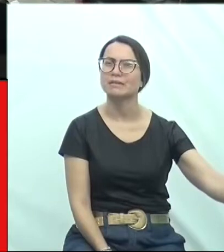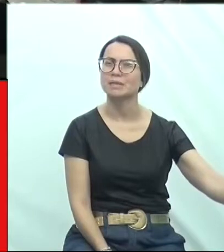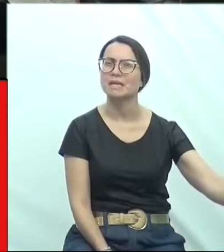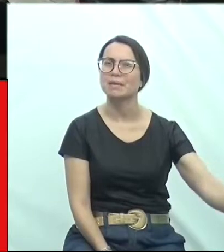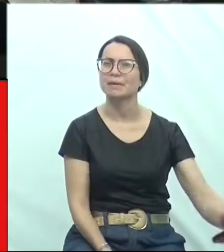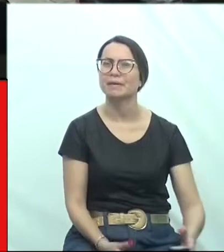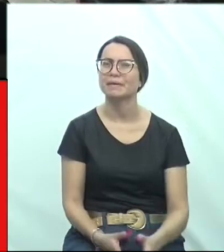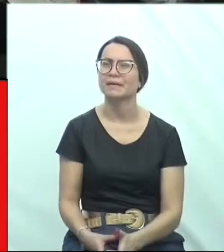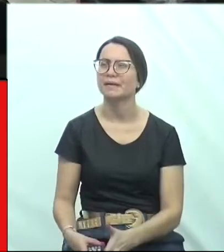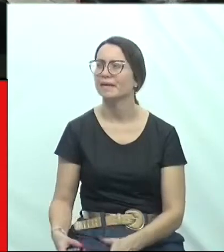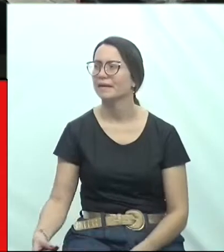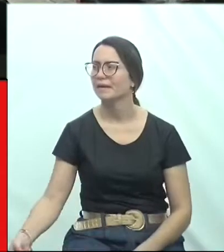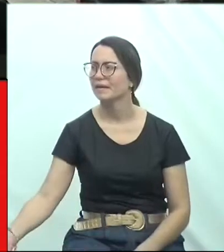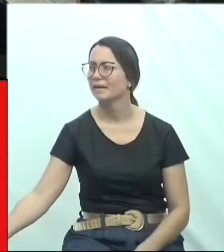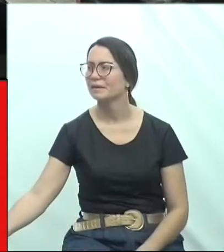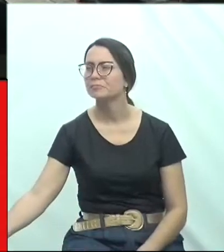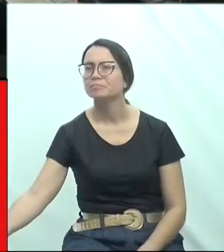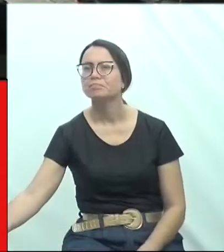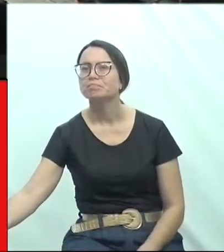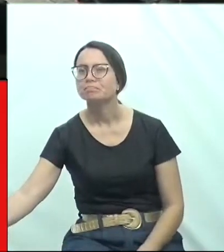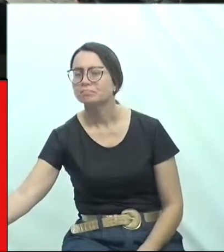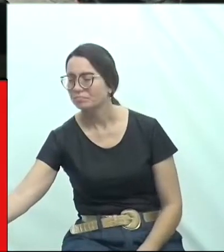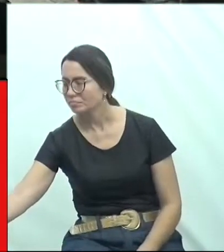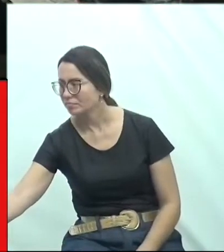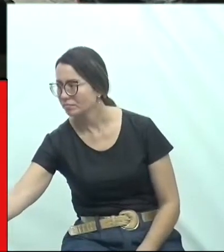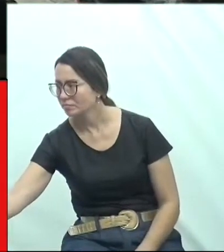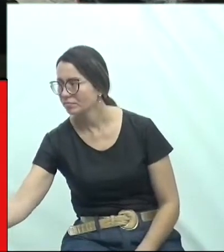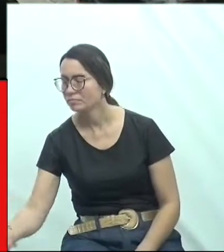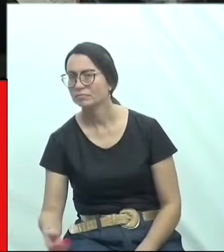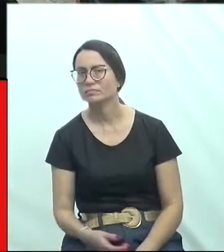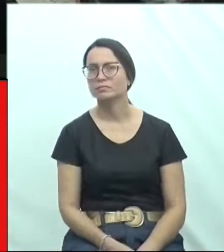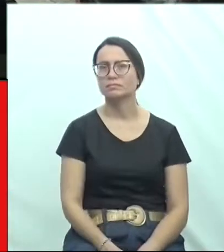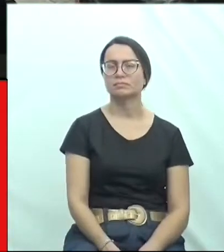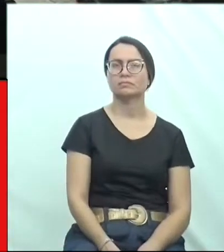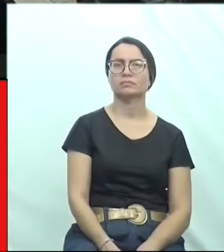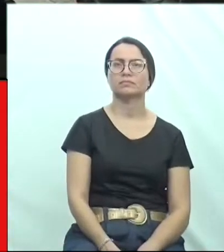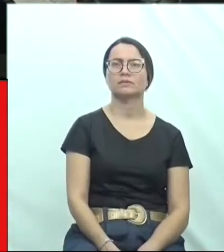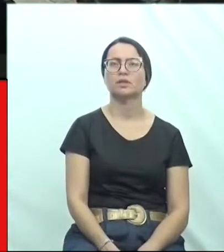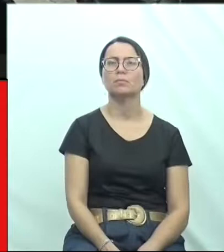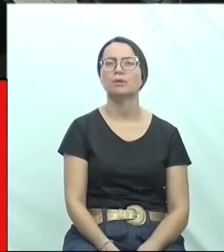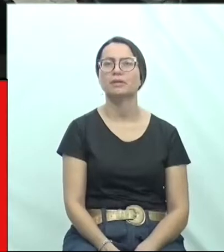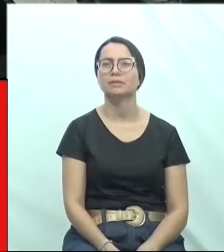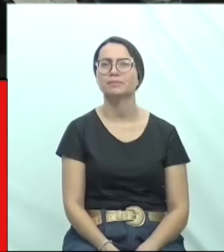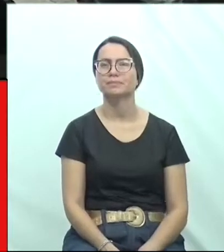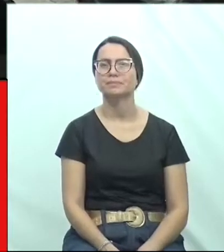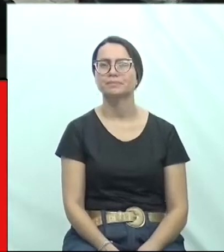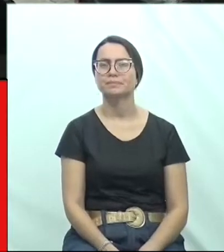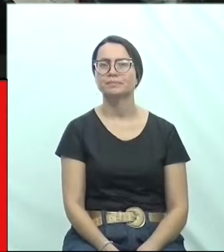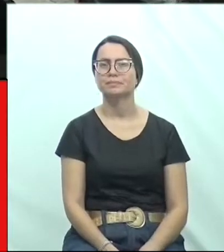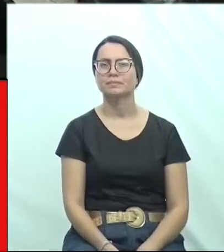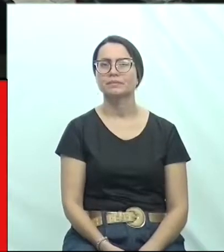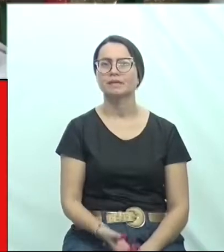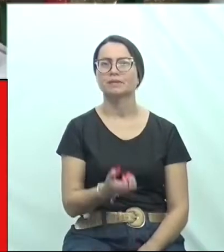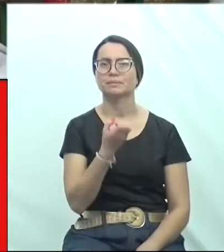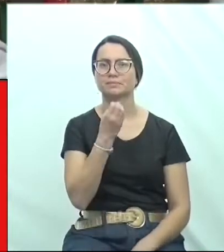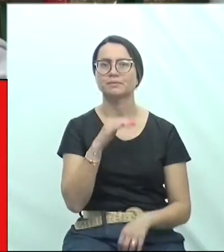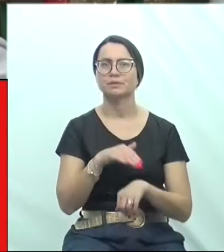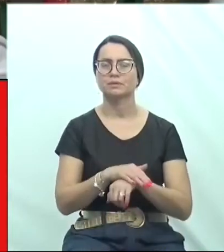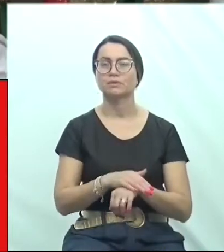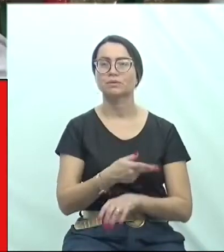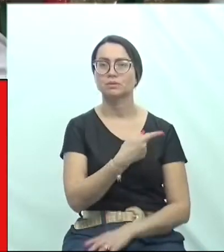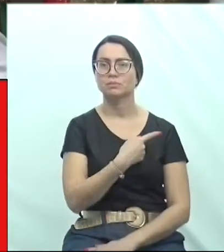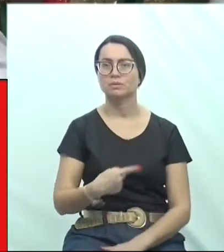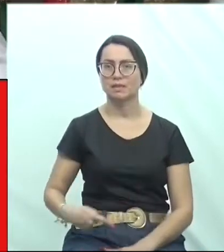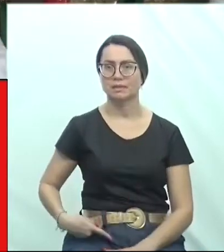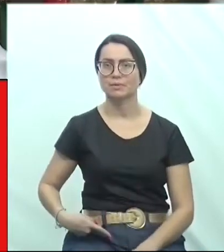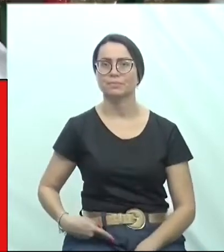Mas só gostaríamos que o tempo é limitado, que os vereadores, né, fossem sucintos. Boa noite, senhora presidente, os nossos convidados,